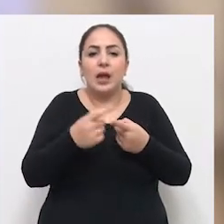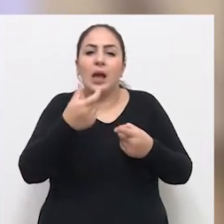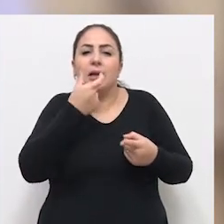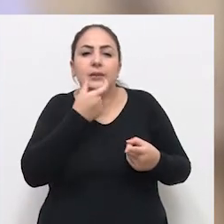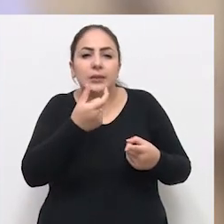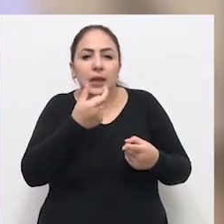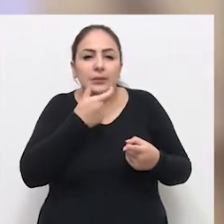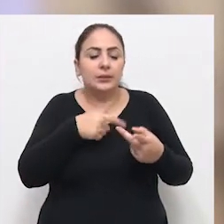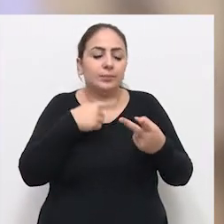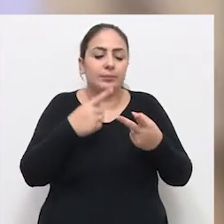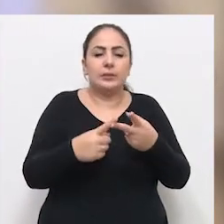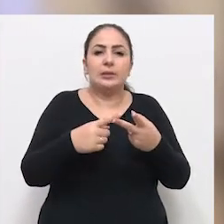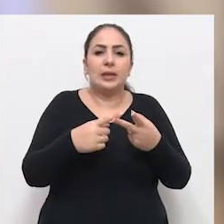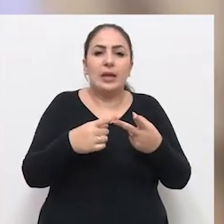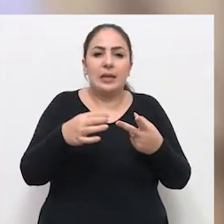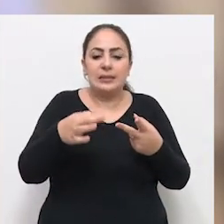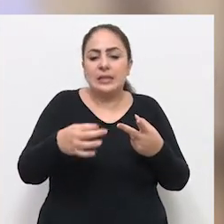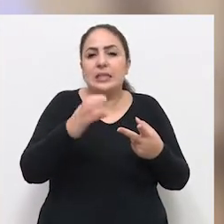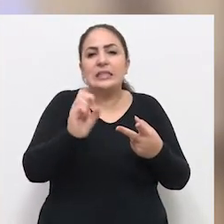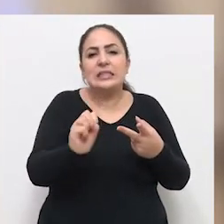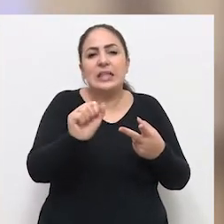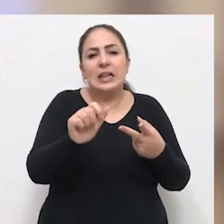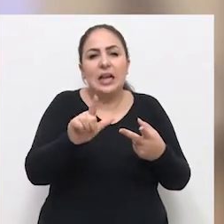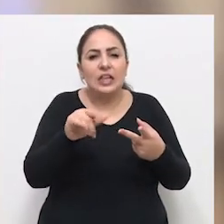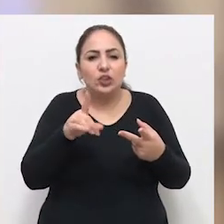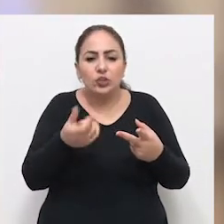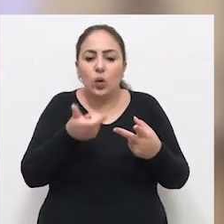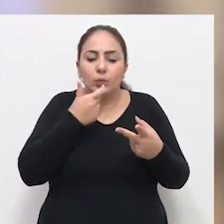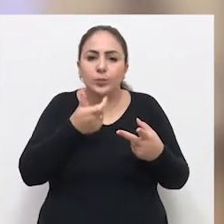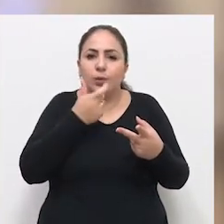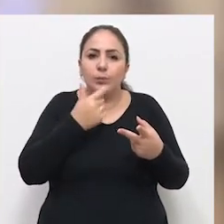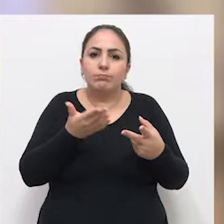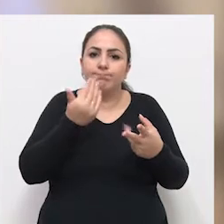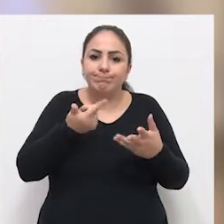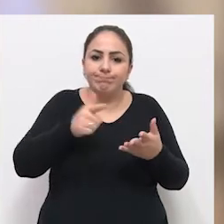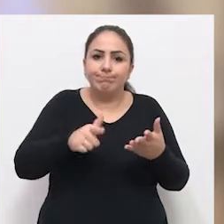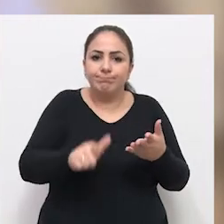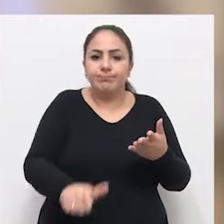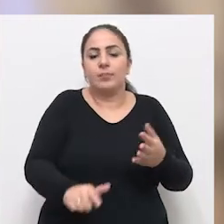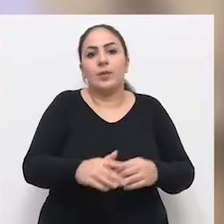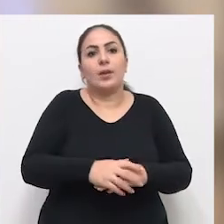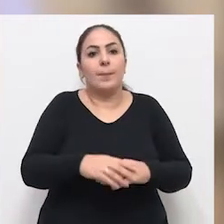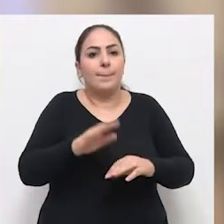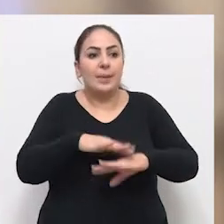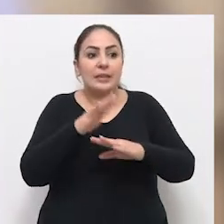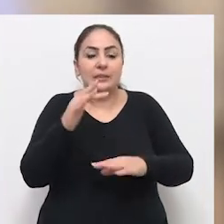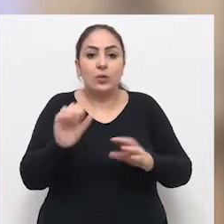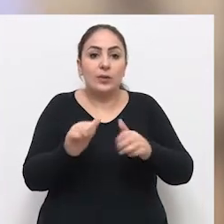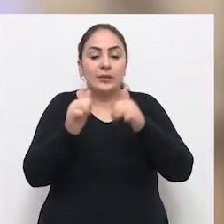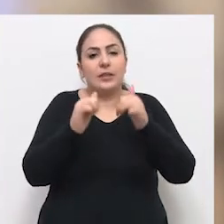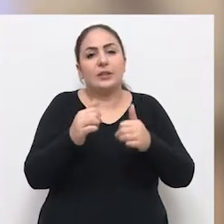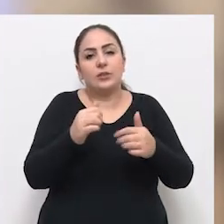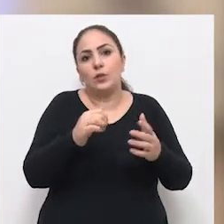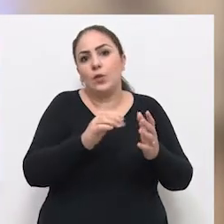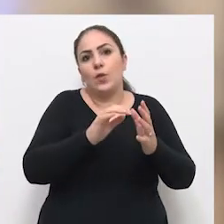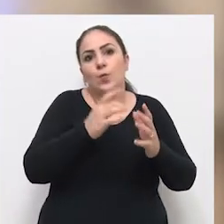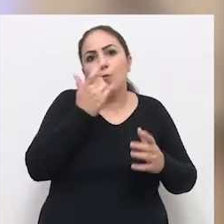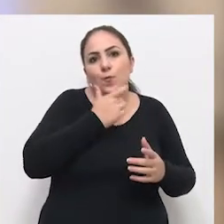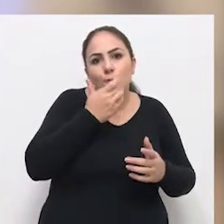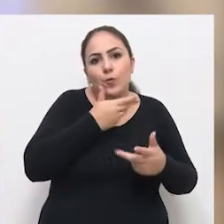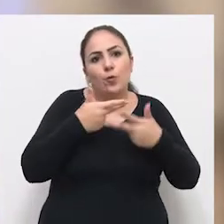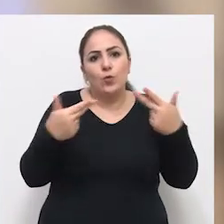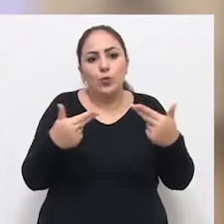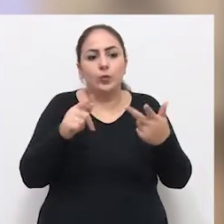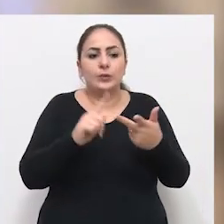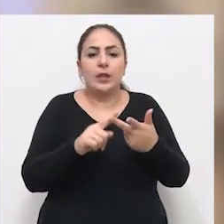como biscoitos recheados, salgadinhos, né? Tentar ter alimentos de maior qualidade, como frutas,